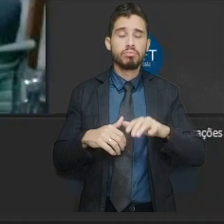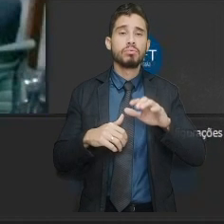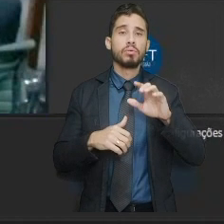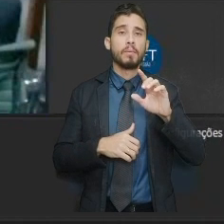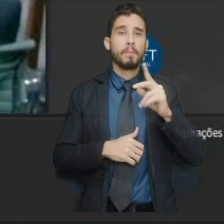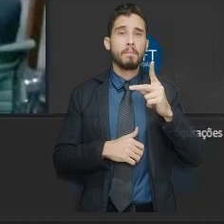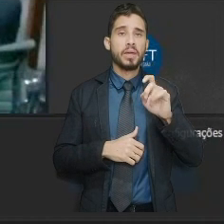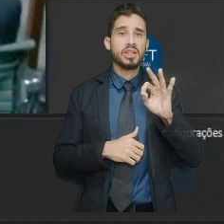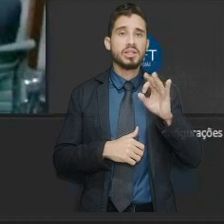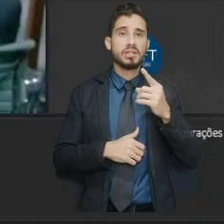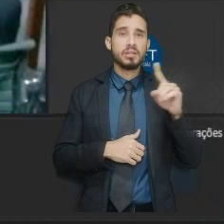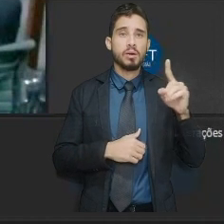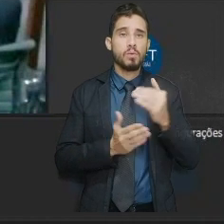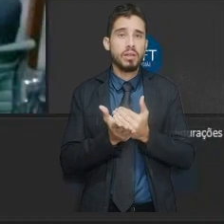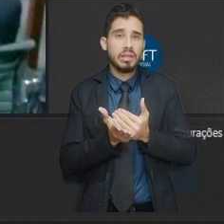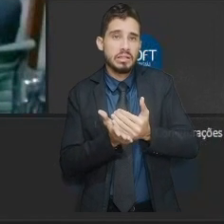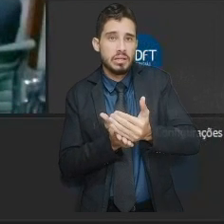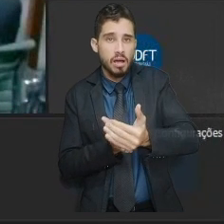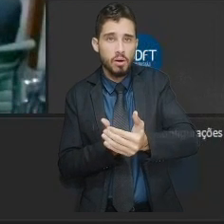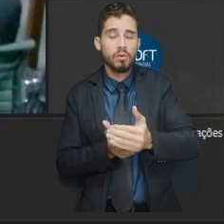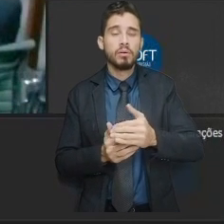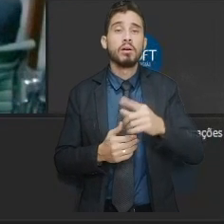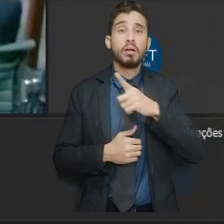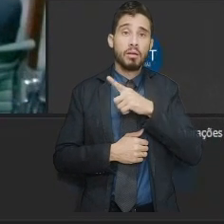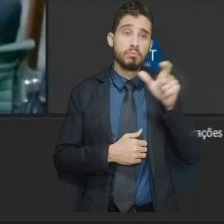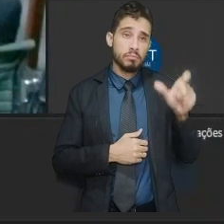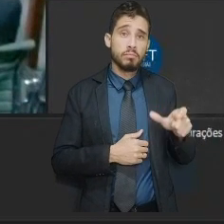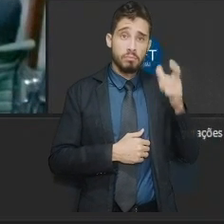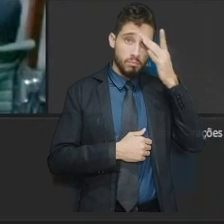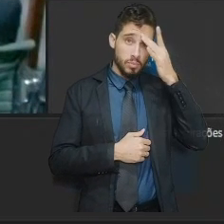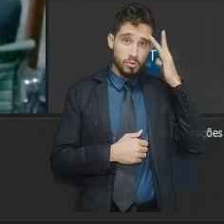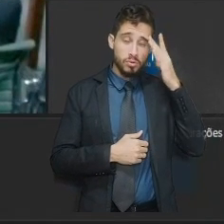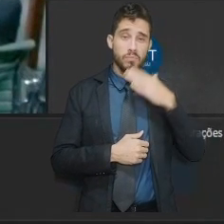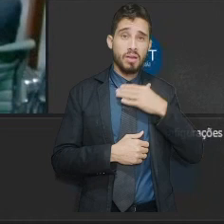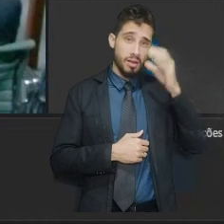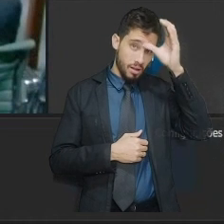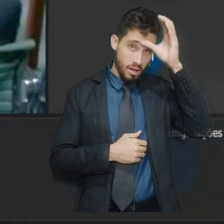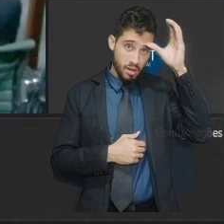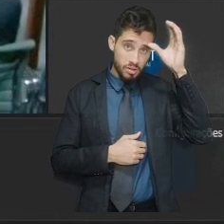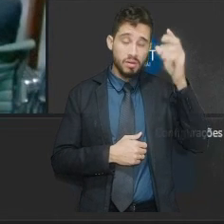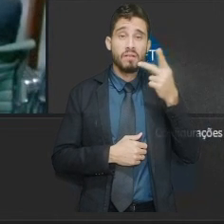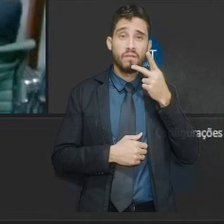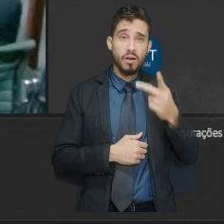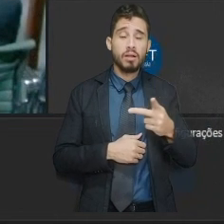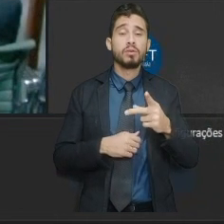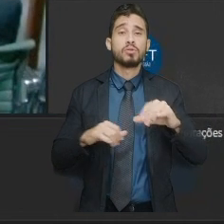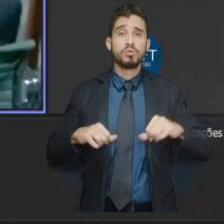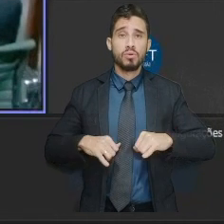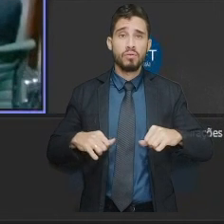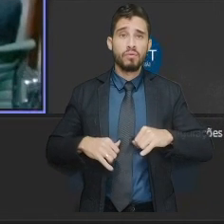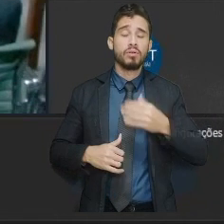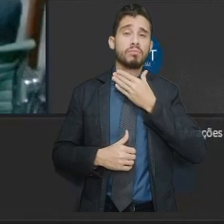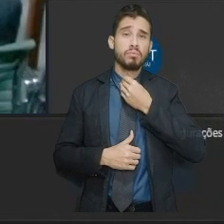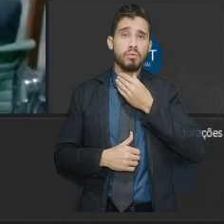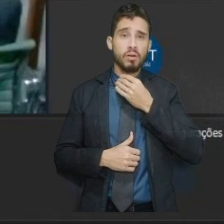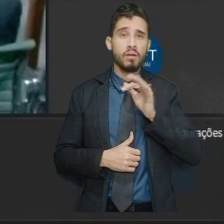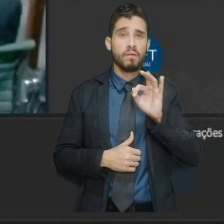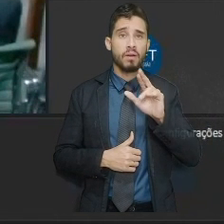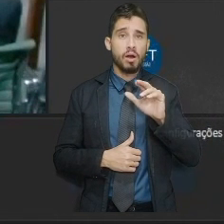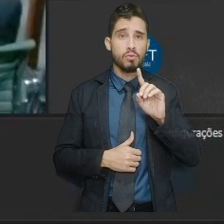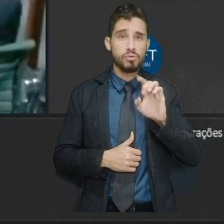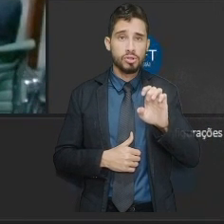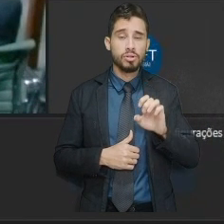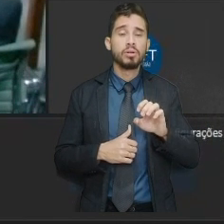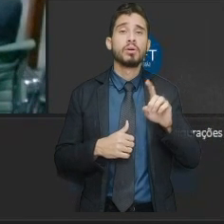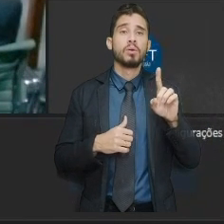petição inicial, no que tange à tutela provisória. A recorrida alega que foi vítima de uma suposta fraude, conhecida